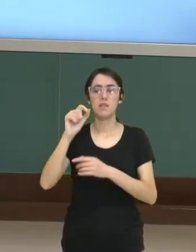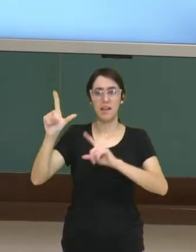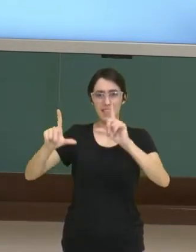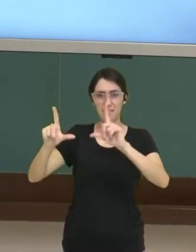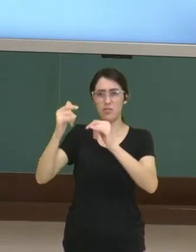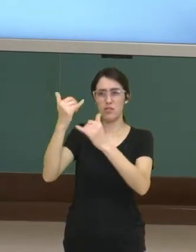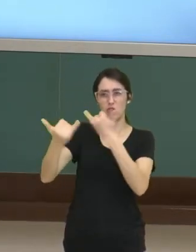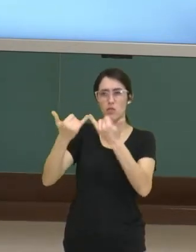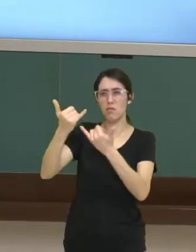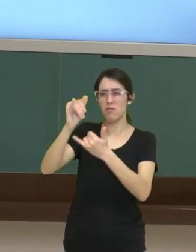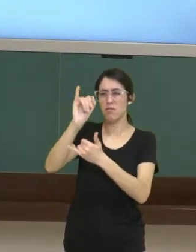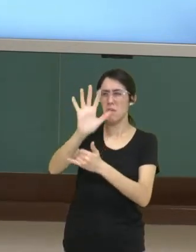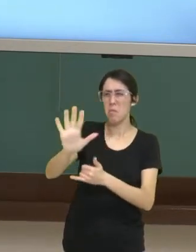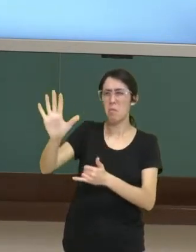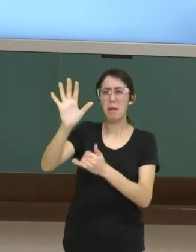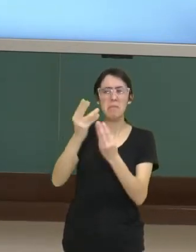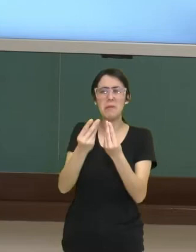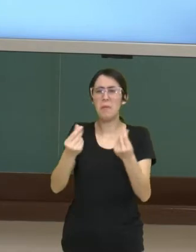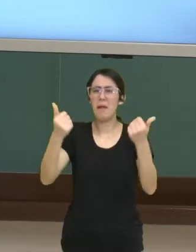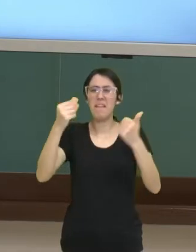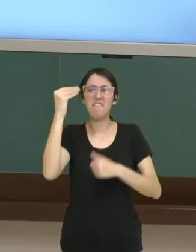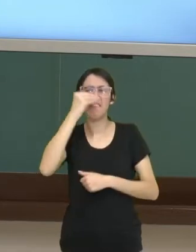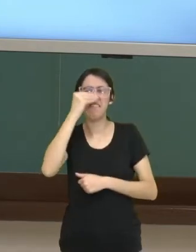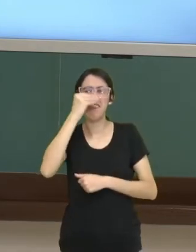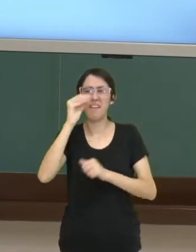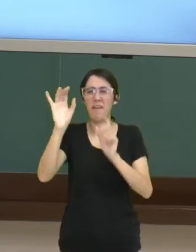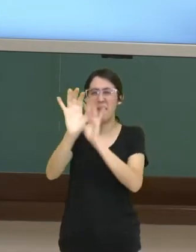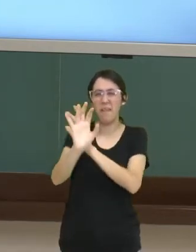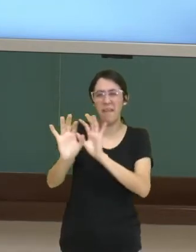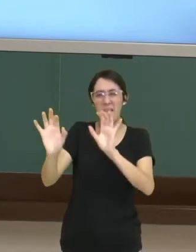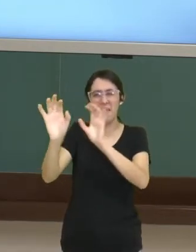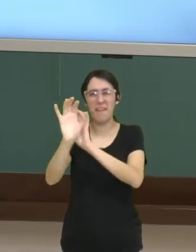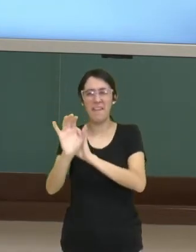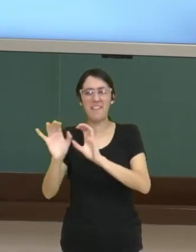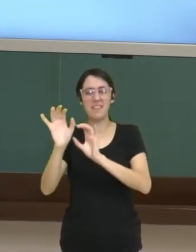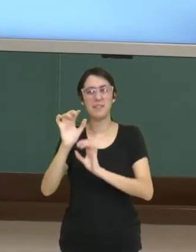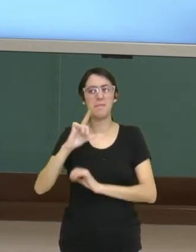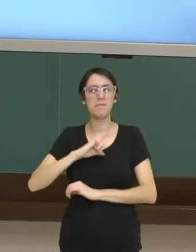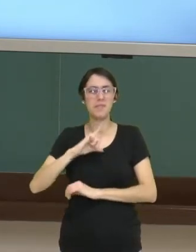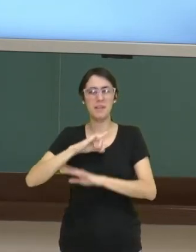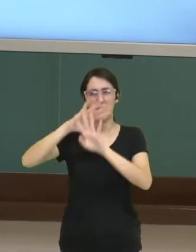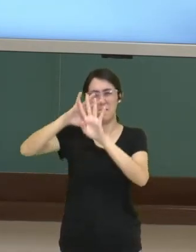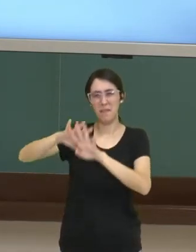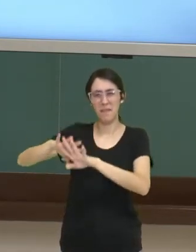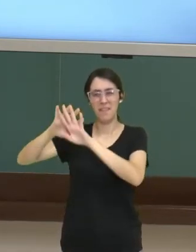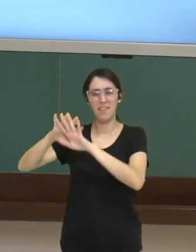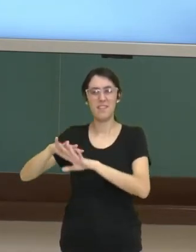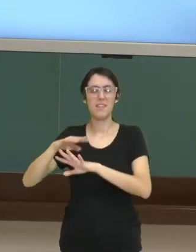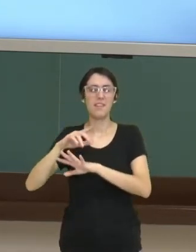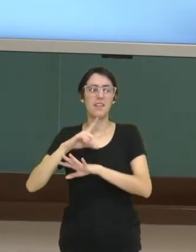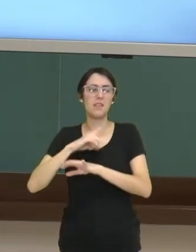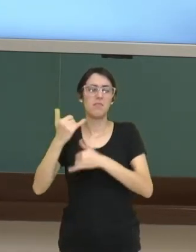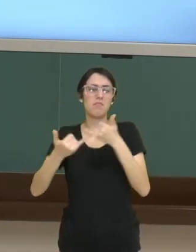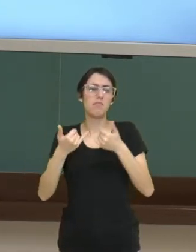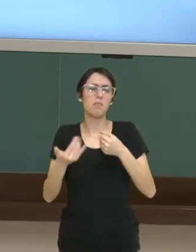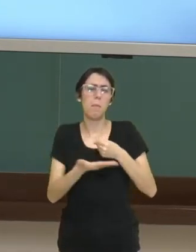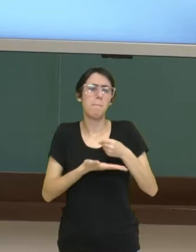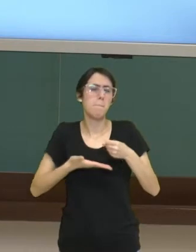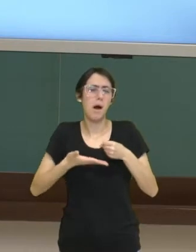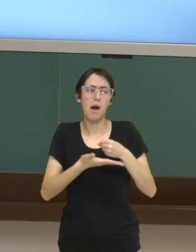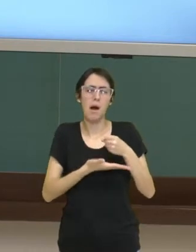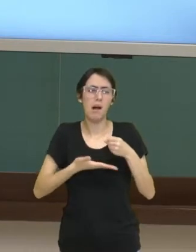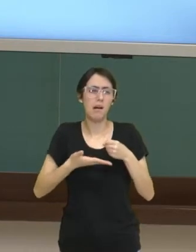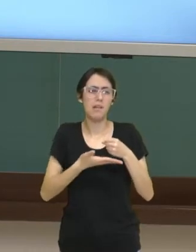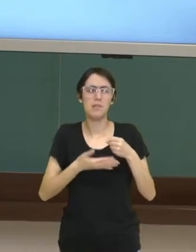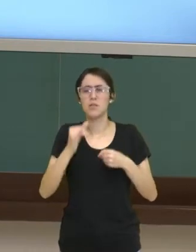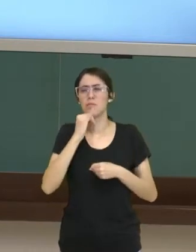grande visual, mas que utilizavam exatamente o conceito, como a gente pensar. Imagine lá um joguinho básico, né? Como o